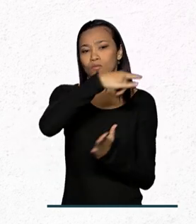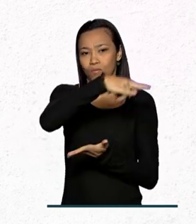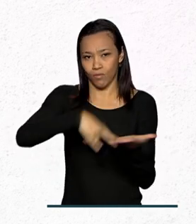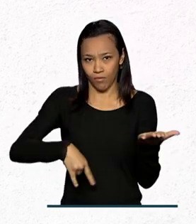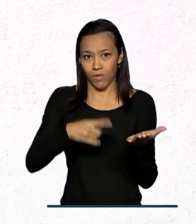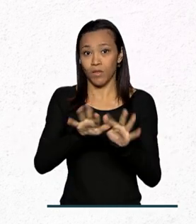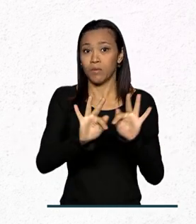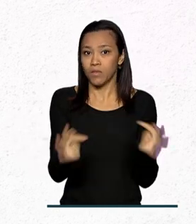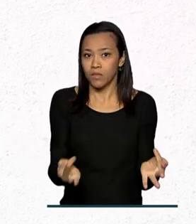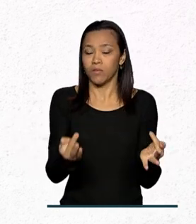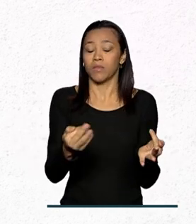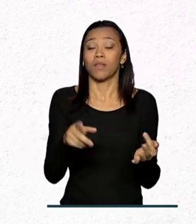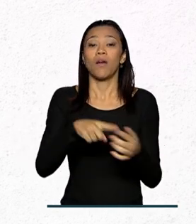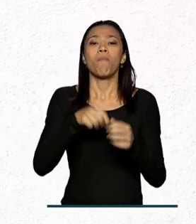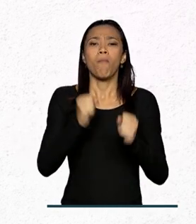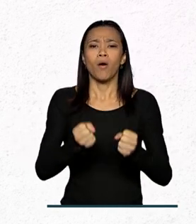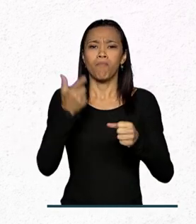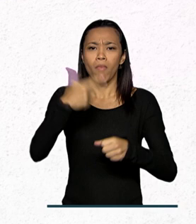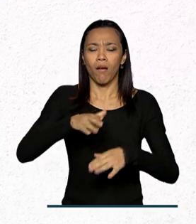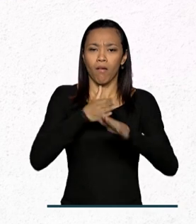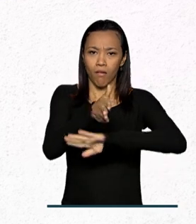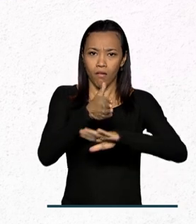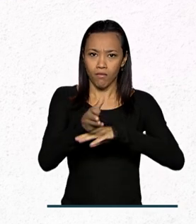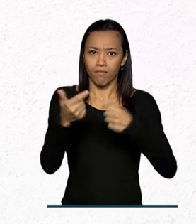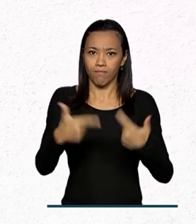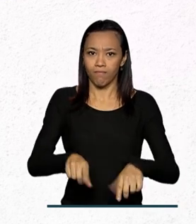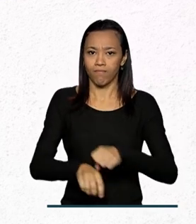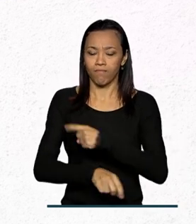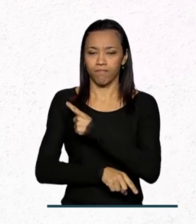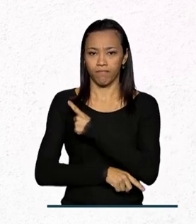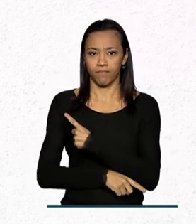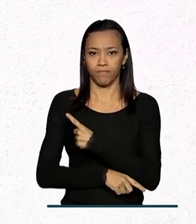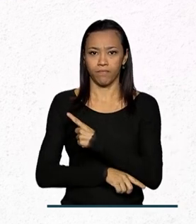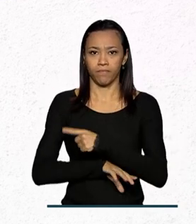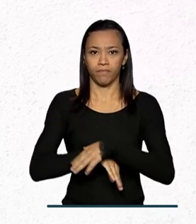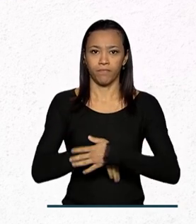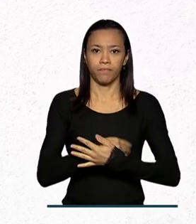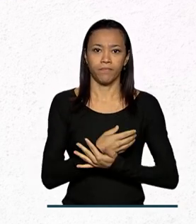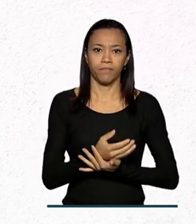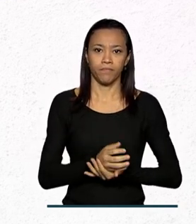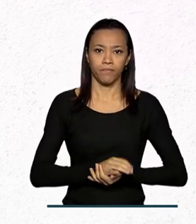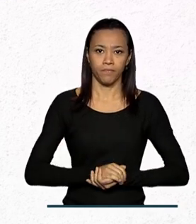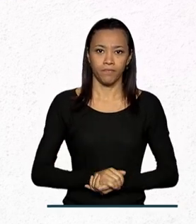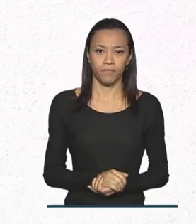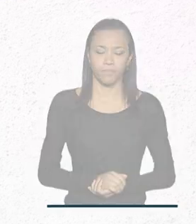informações devem ser feitas na página portaldoempreendedor.gov.br.